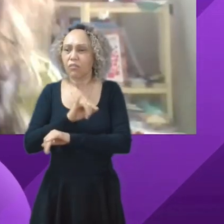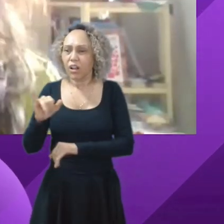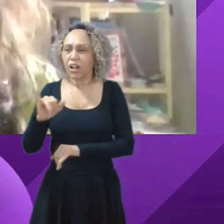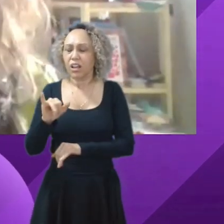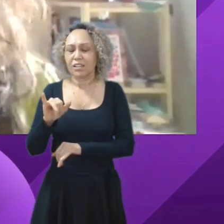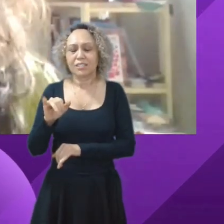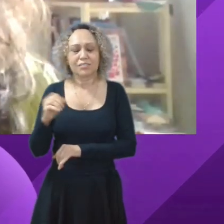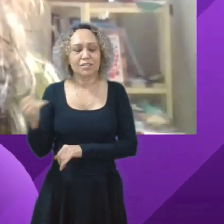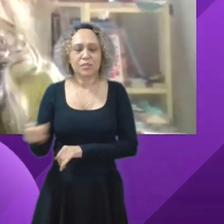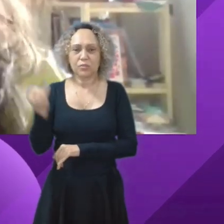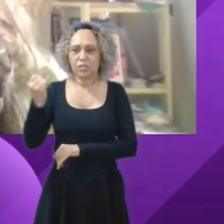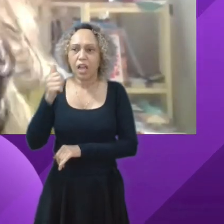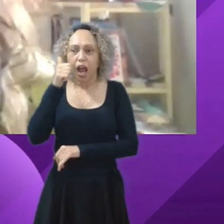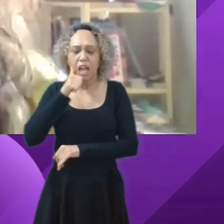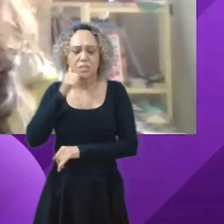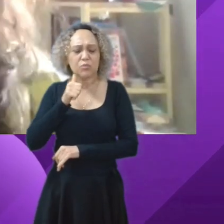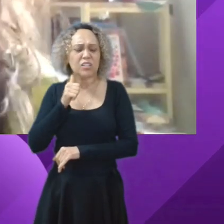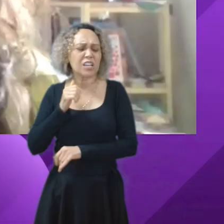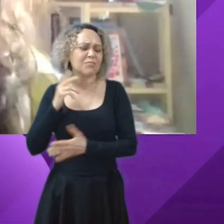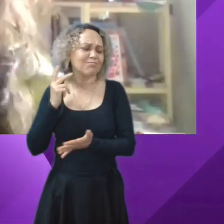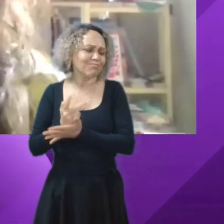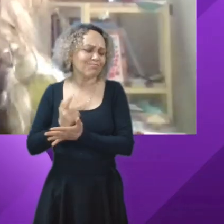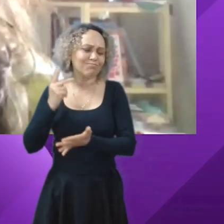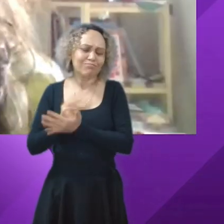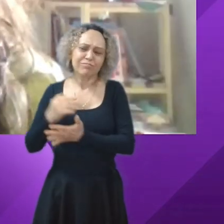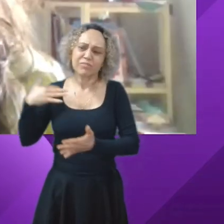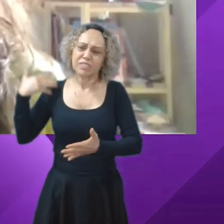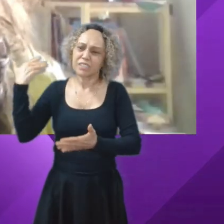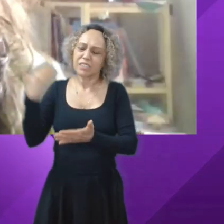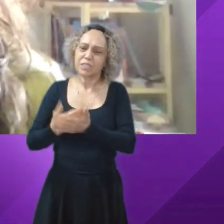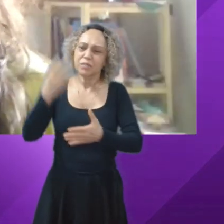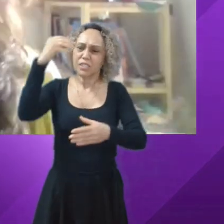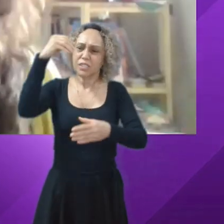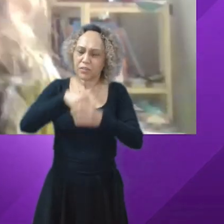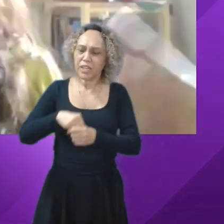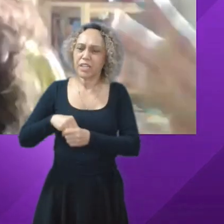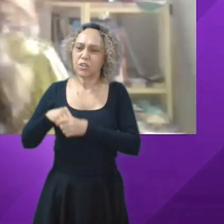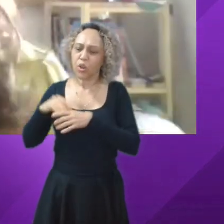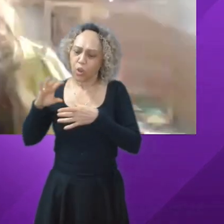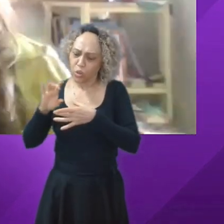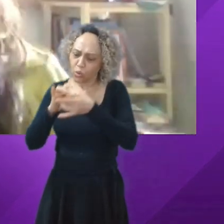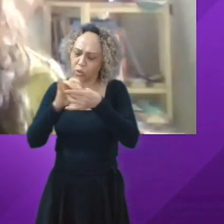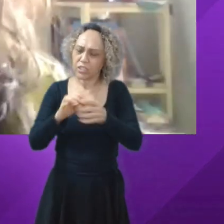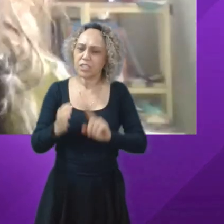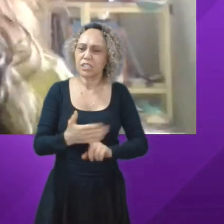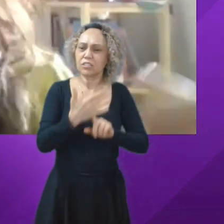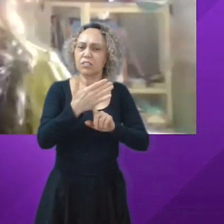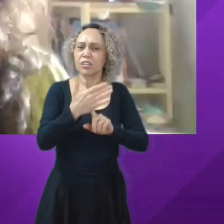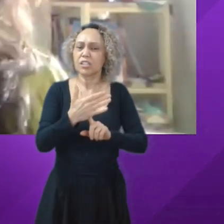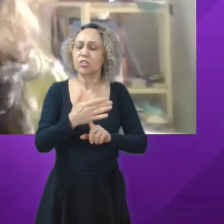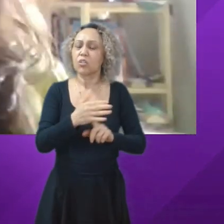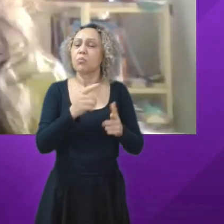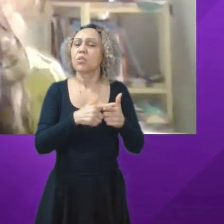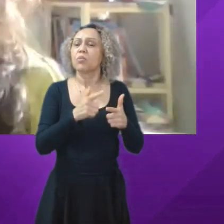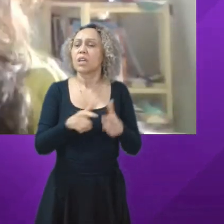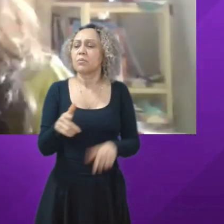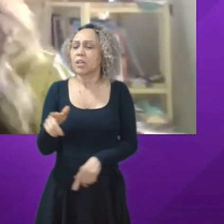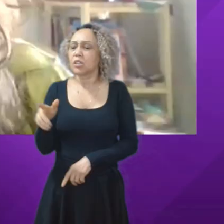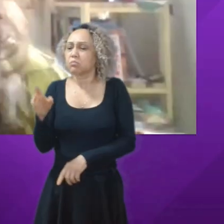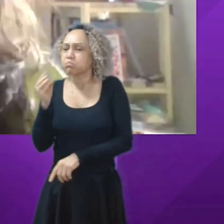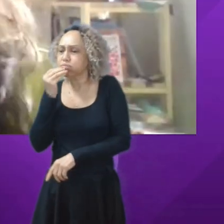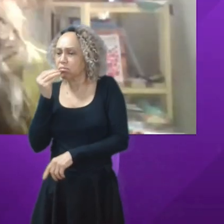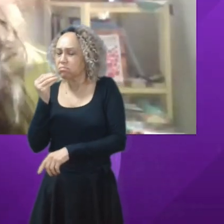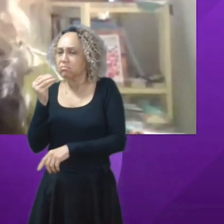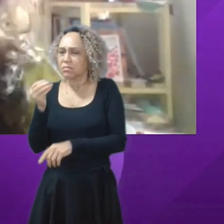no desenvolvimento tecnológico. O problema sempre foi o silenciamento. Então, a gente tem vários filmes sobre isso,